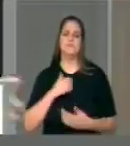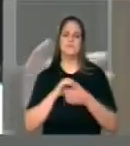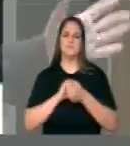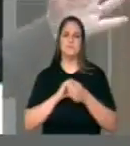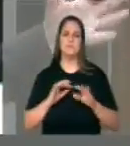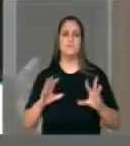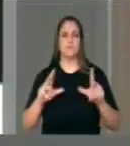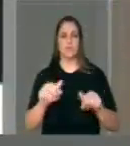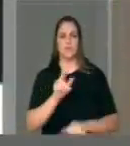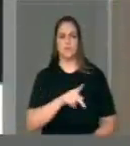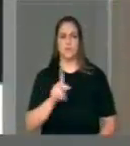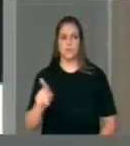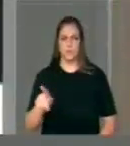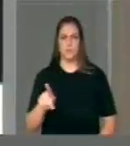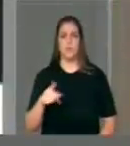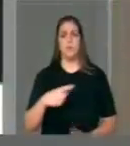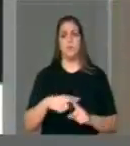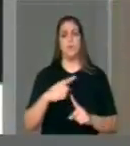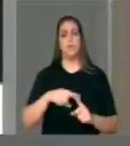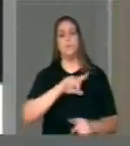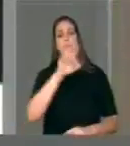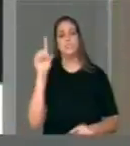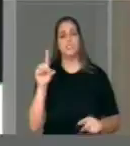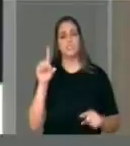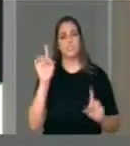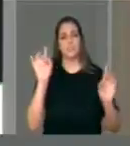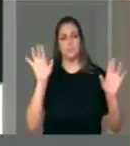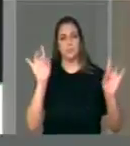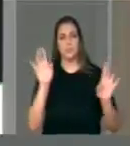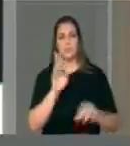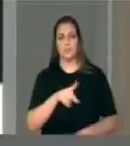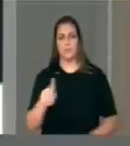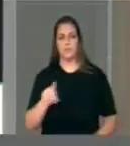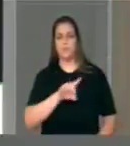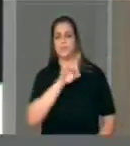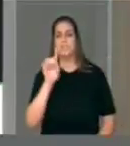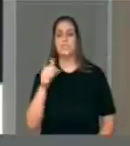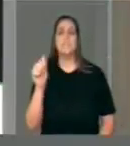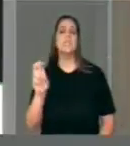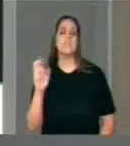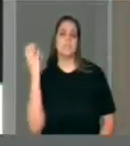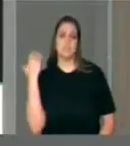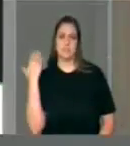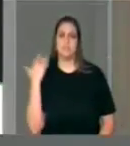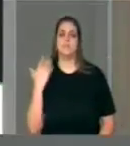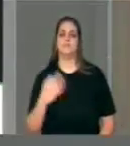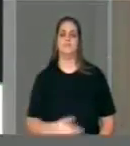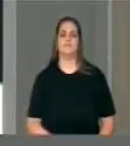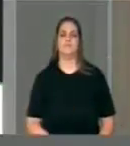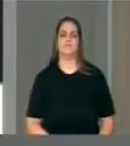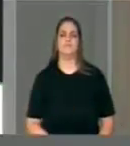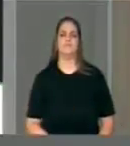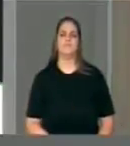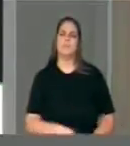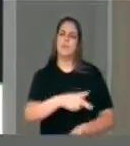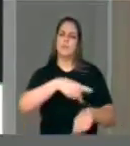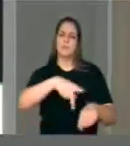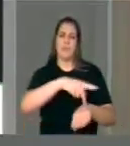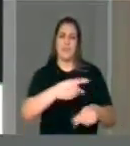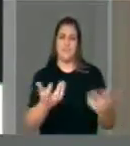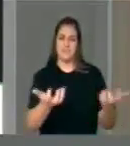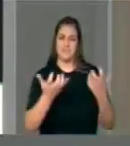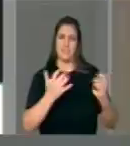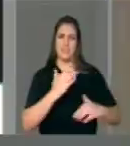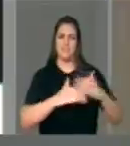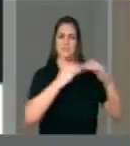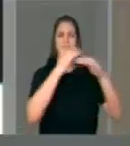os professores pela passagem do Dia do Professor, no dia 15, dizer que não há nação com progresso, com desenvolvimento,